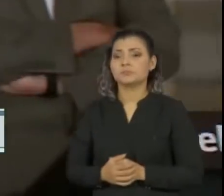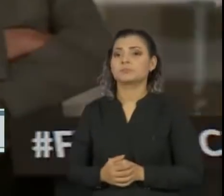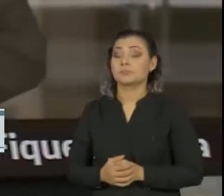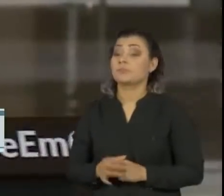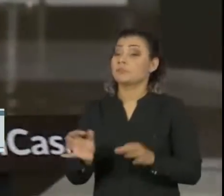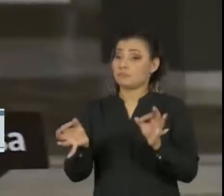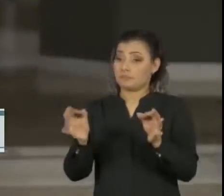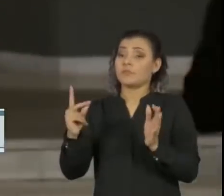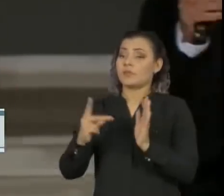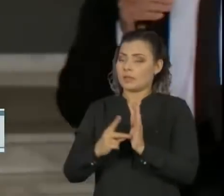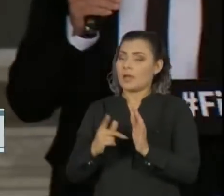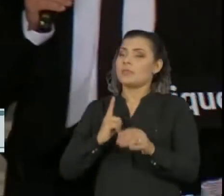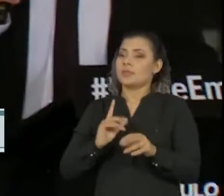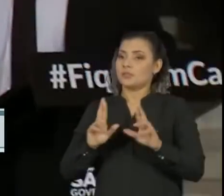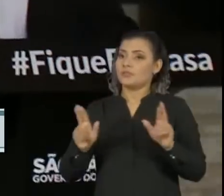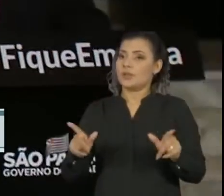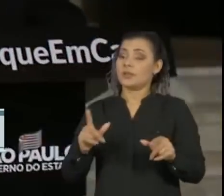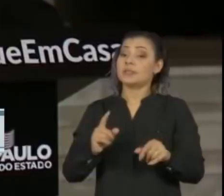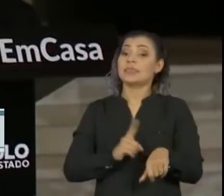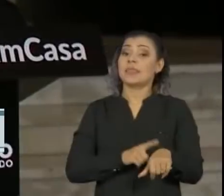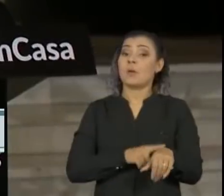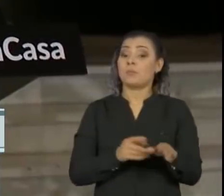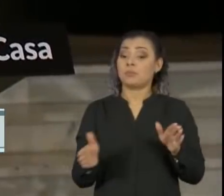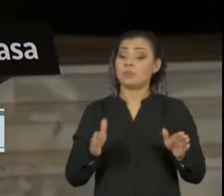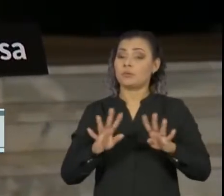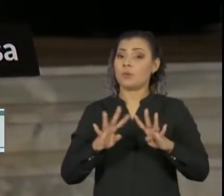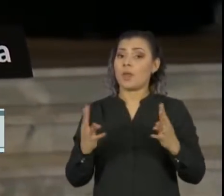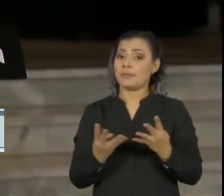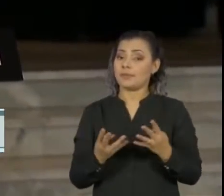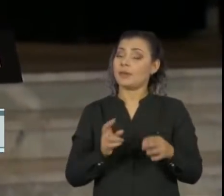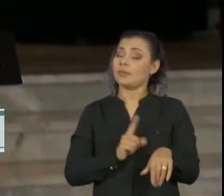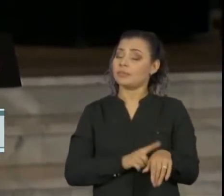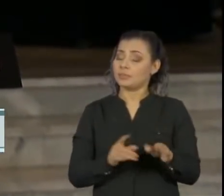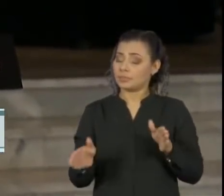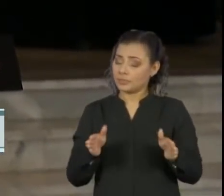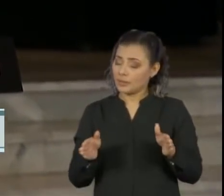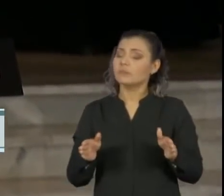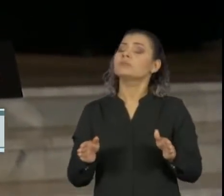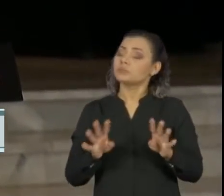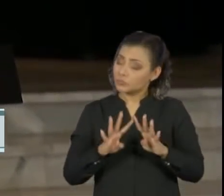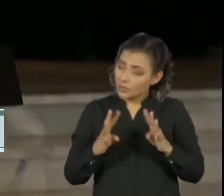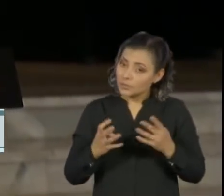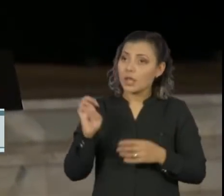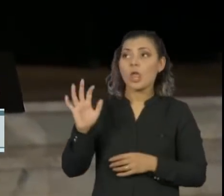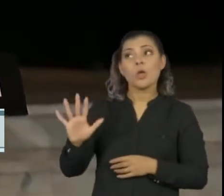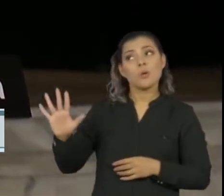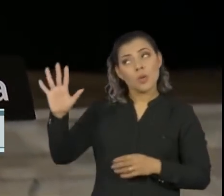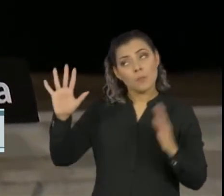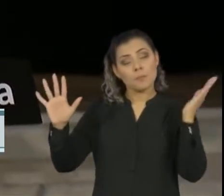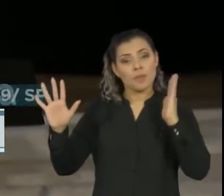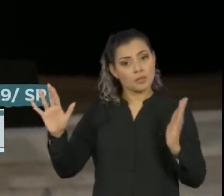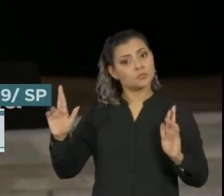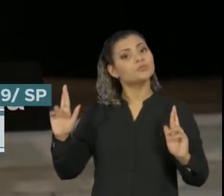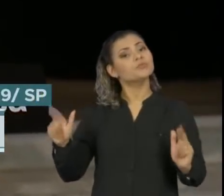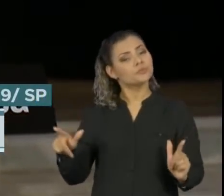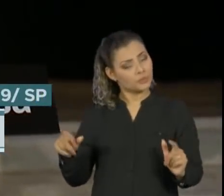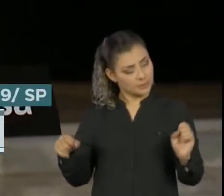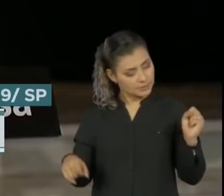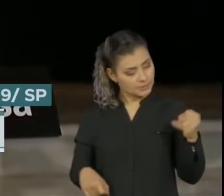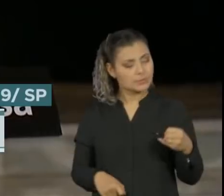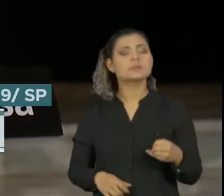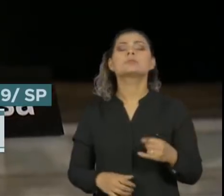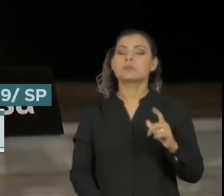tem uma diferença no tempo de isolamento, no tempo do distanciamento social dos países da Europa para o Brasil